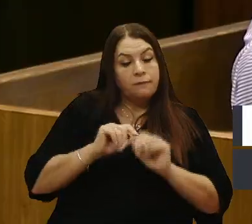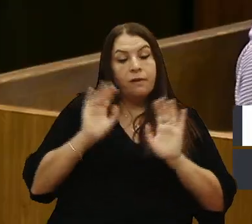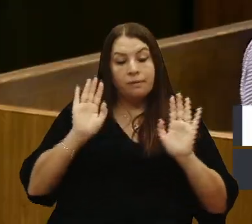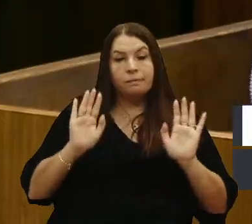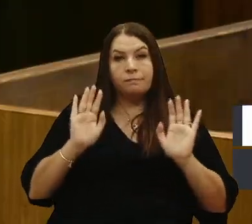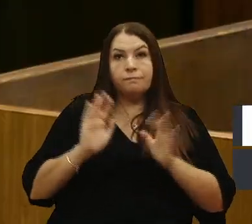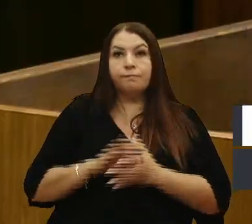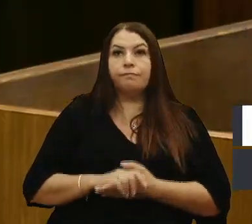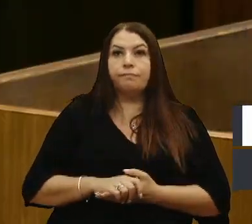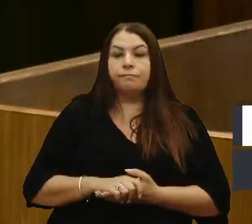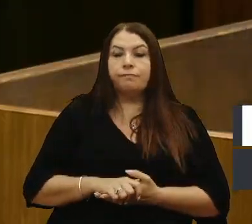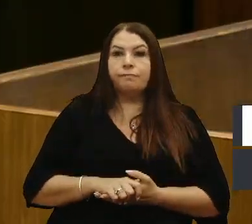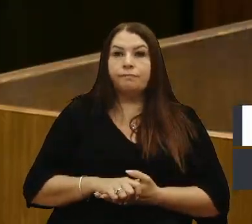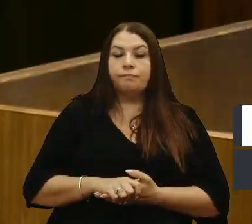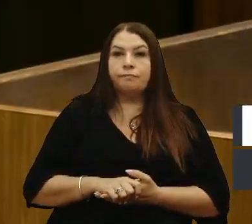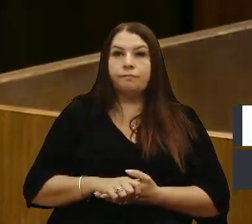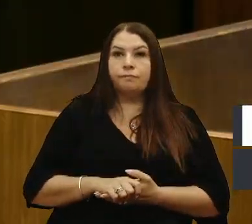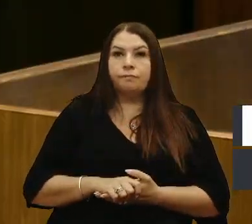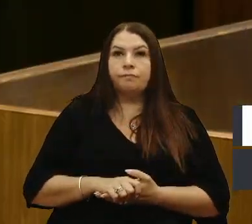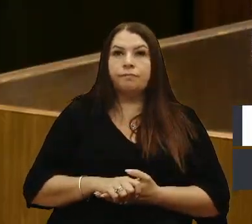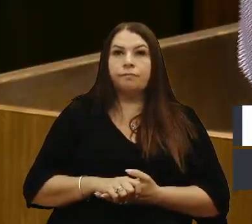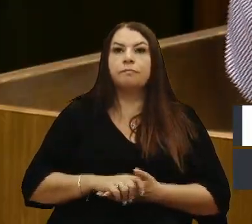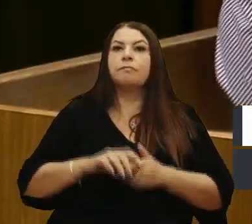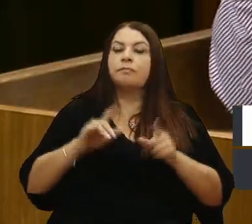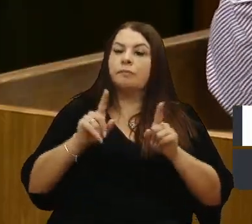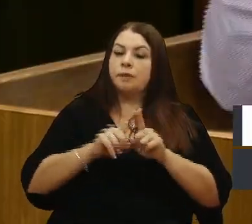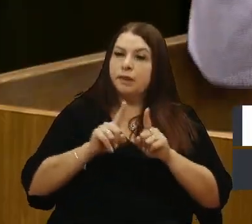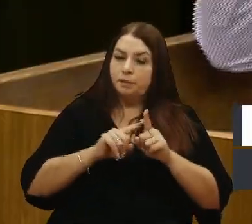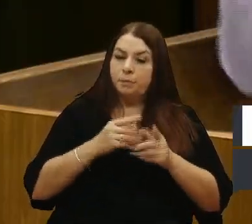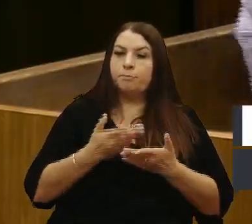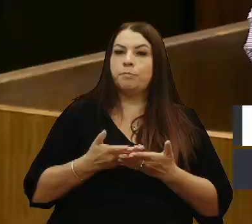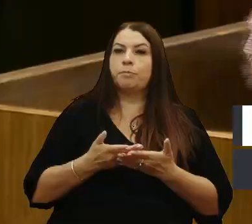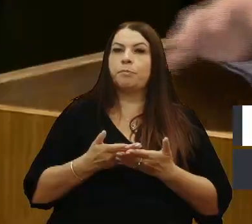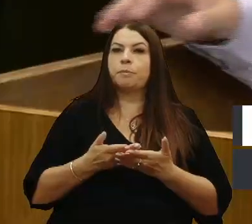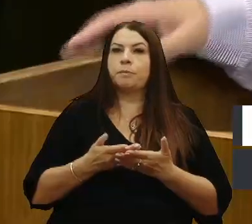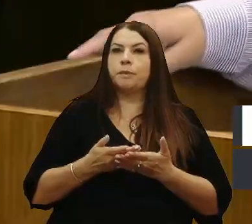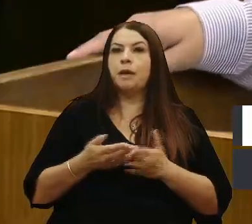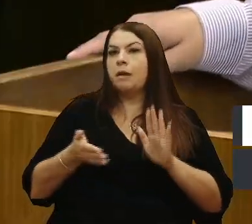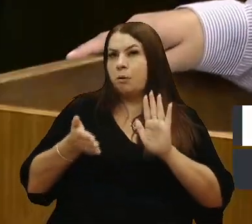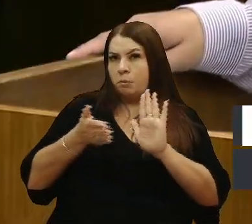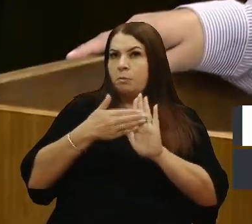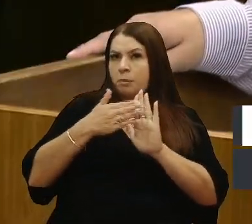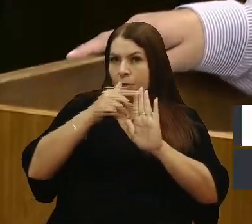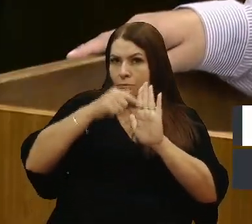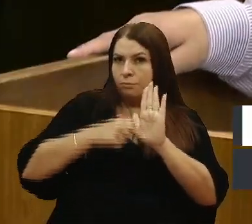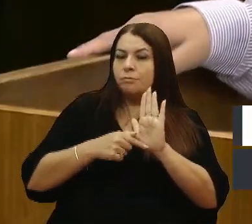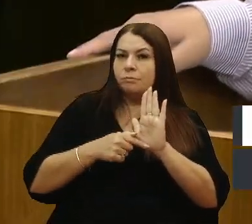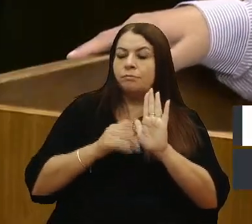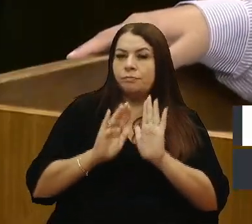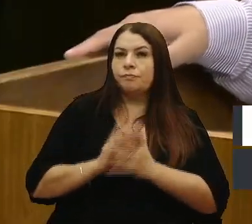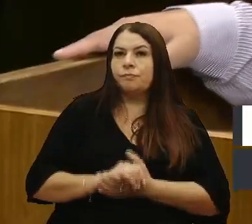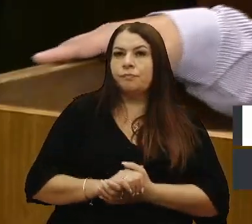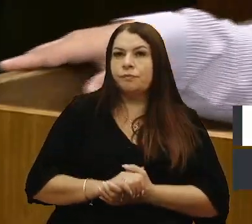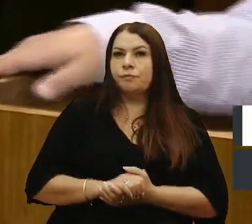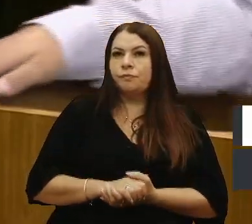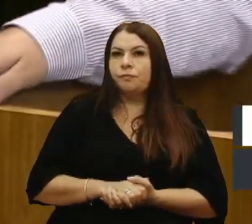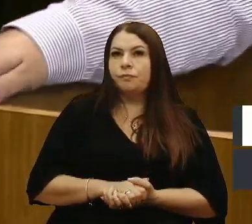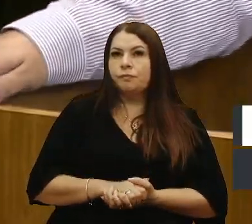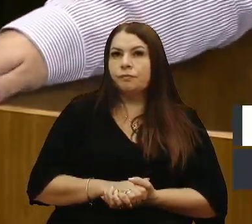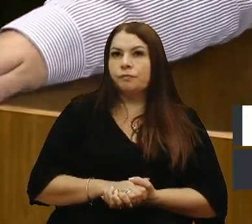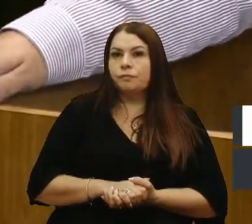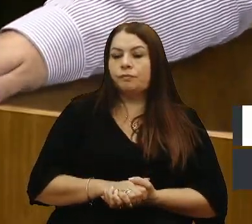faça. E além disso, a pauta da